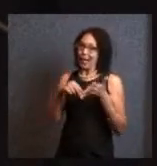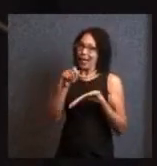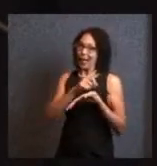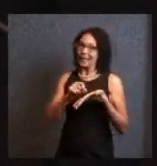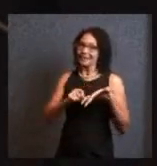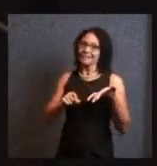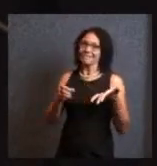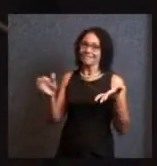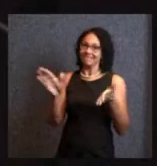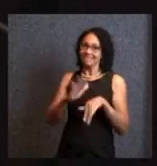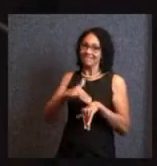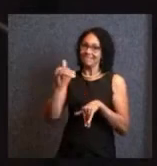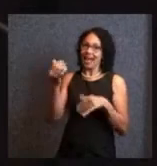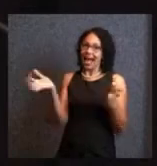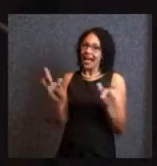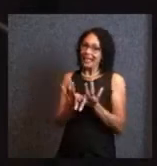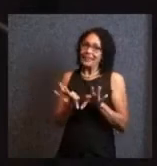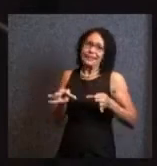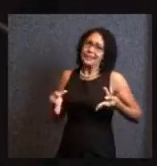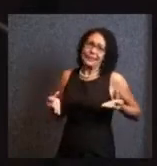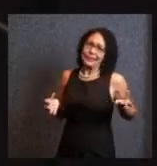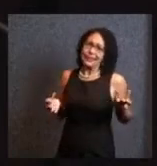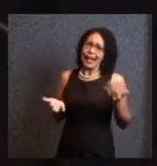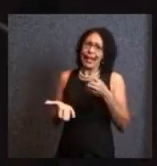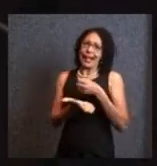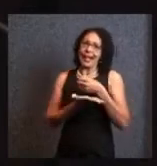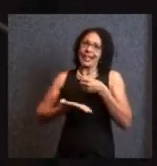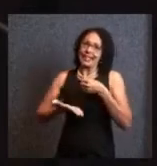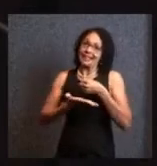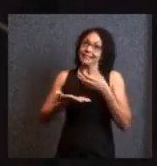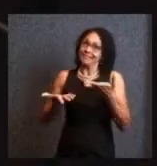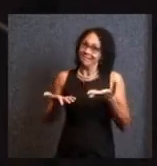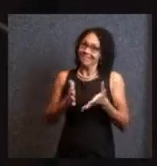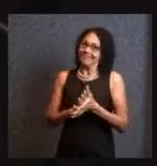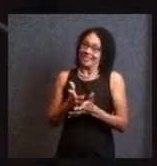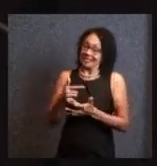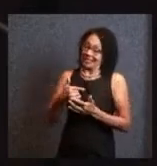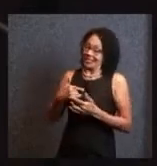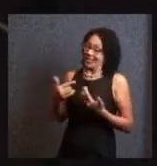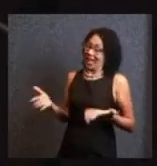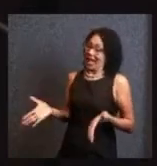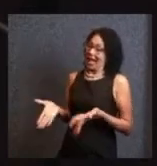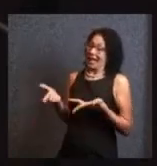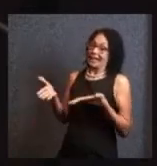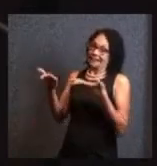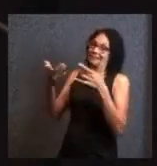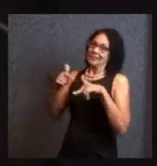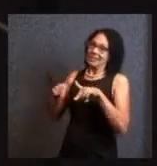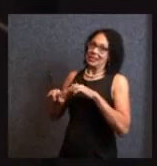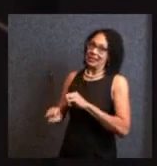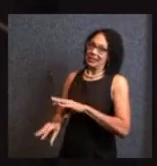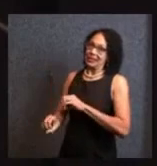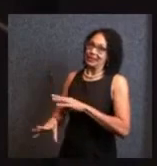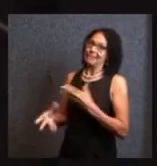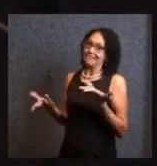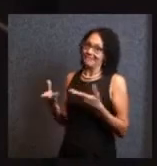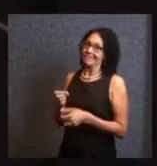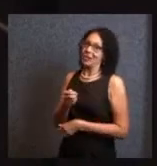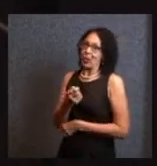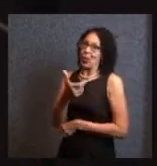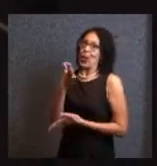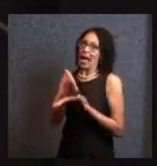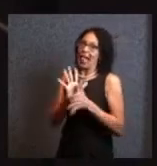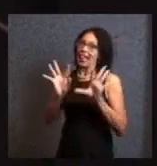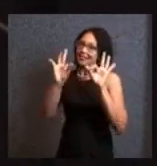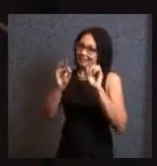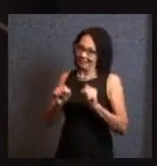que precisavam ser dominadas nos anos iniciais para que eu pudesse fazer o melhor trabalho nos anos finais. Então, o primeiro